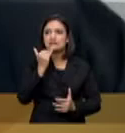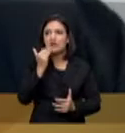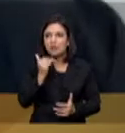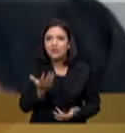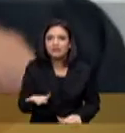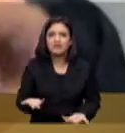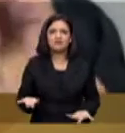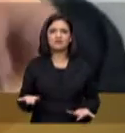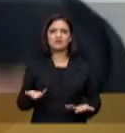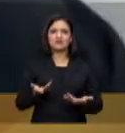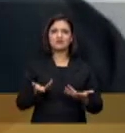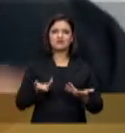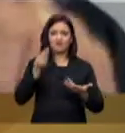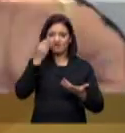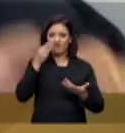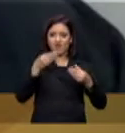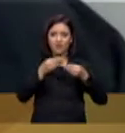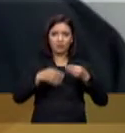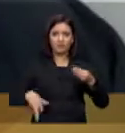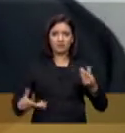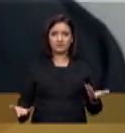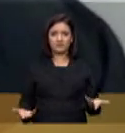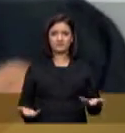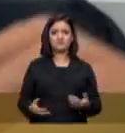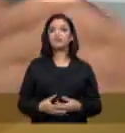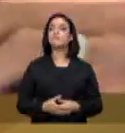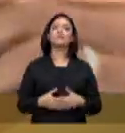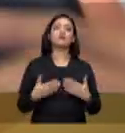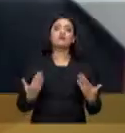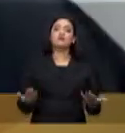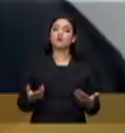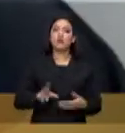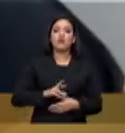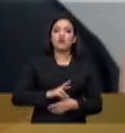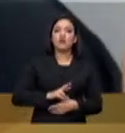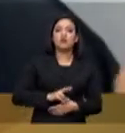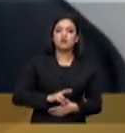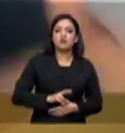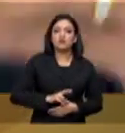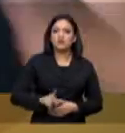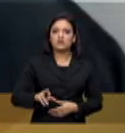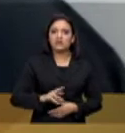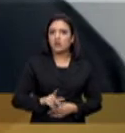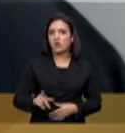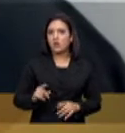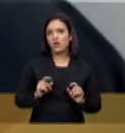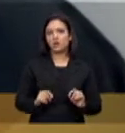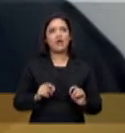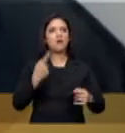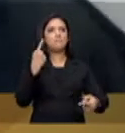não importa na proibição, restrição ou na demonização desse produto. Esse produto